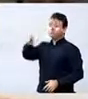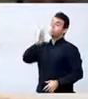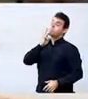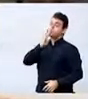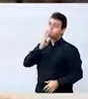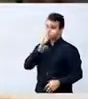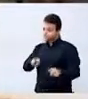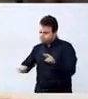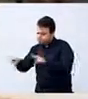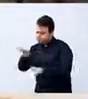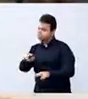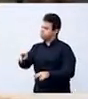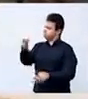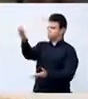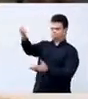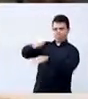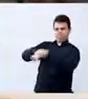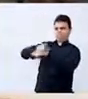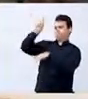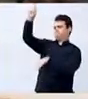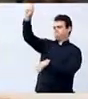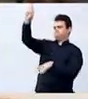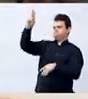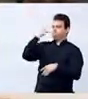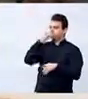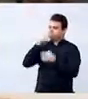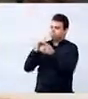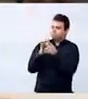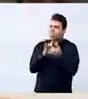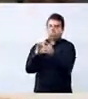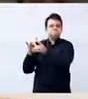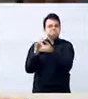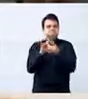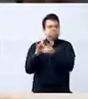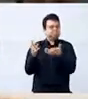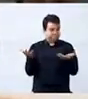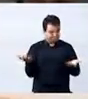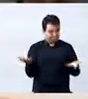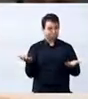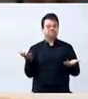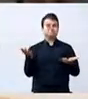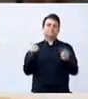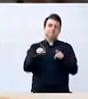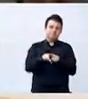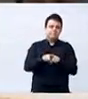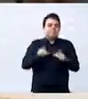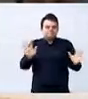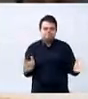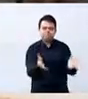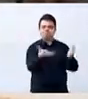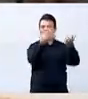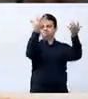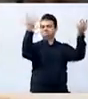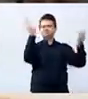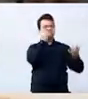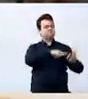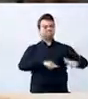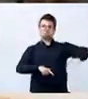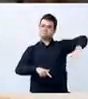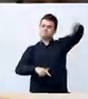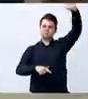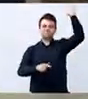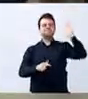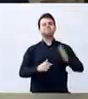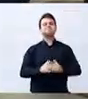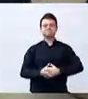Então siga seu instinto. Então nós unimos os dois, né, o instinto de mãe e estímulo. E foi isso sim, para